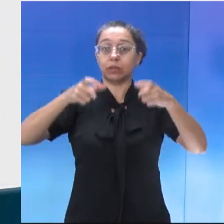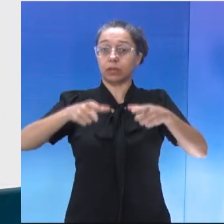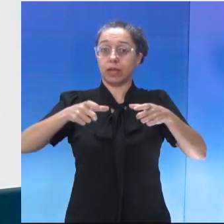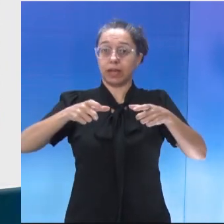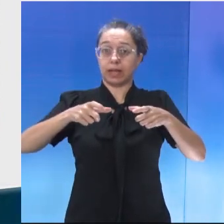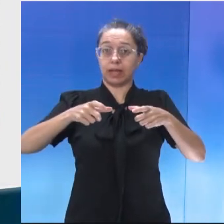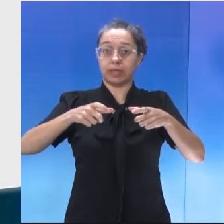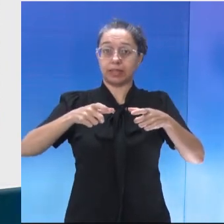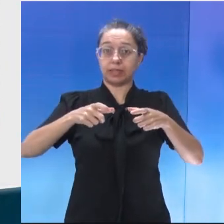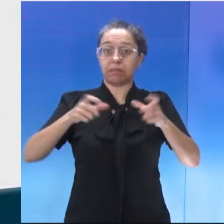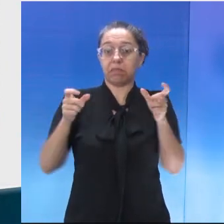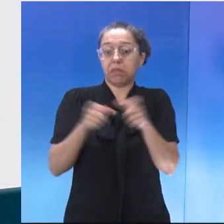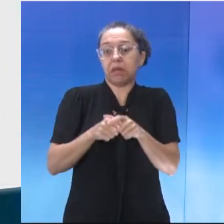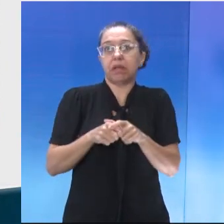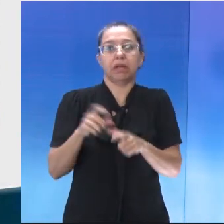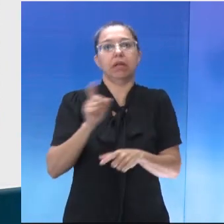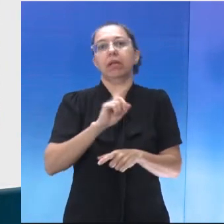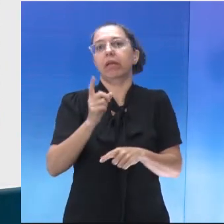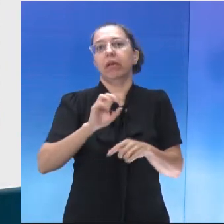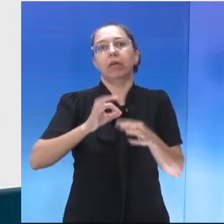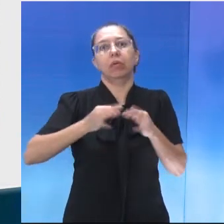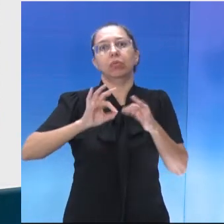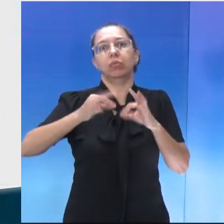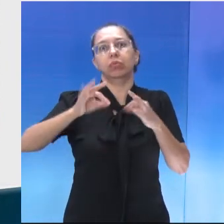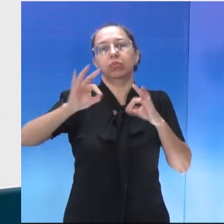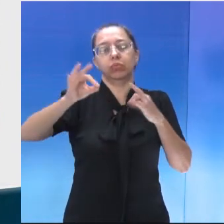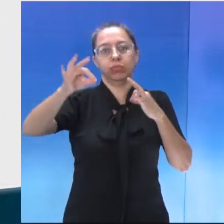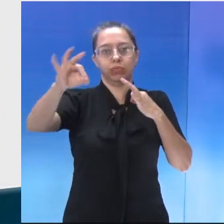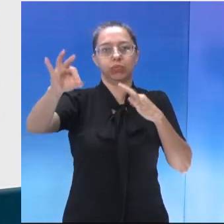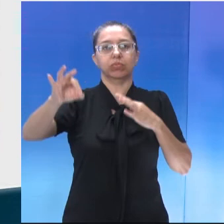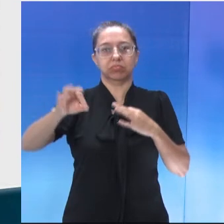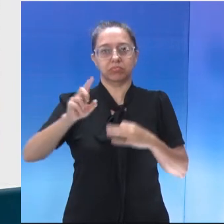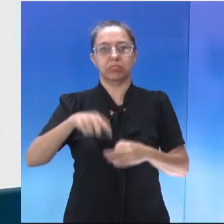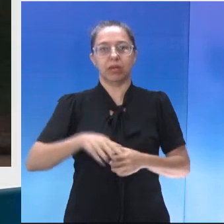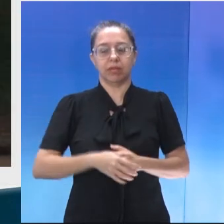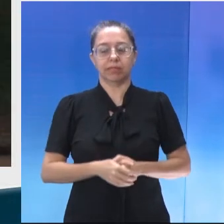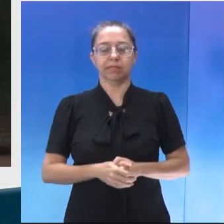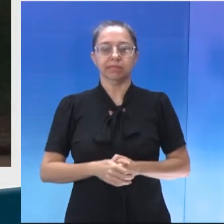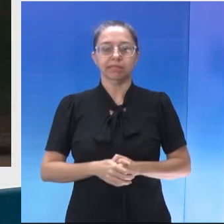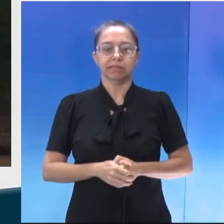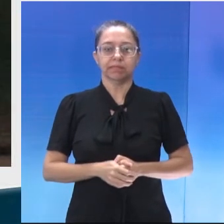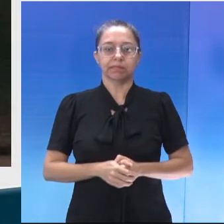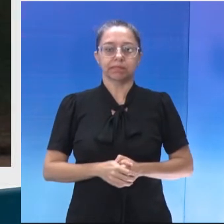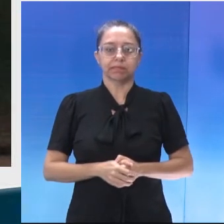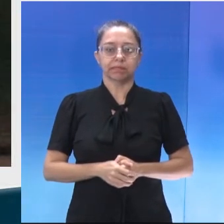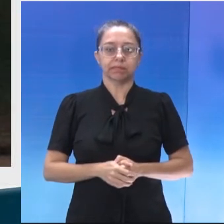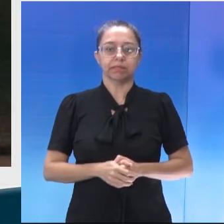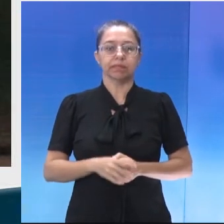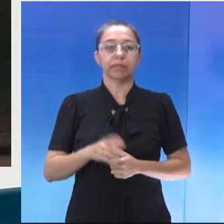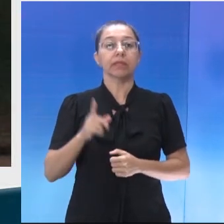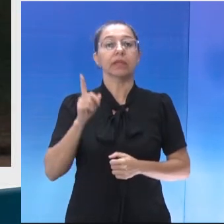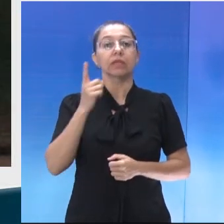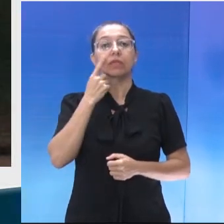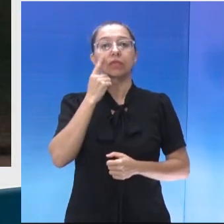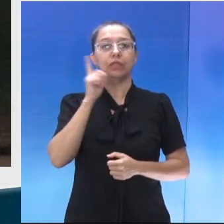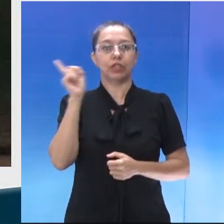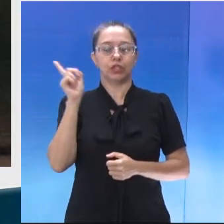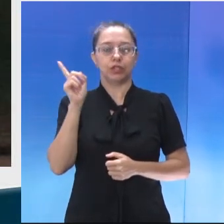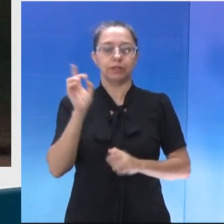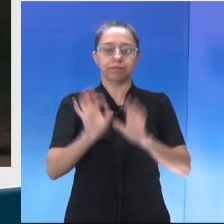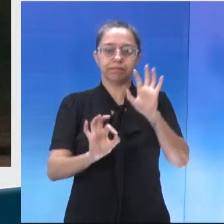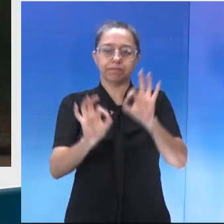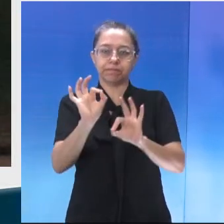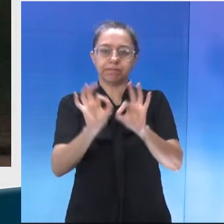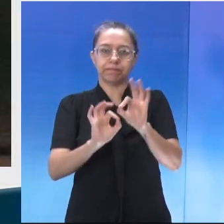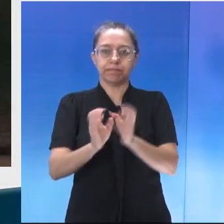são pequenas, né? São grandes. Próxima figura, vamos dar uma olhadinha.